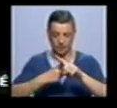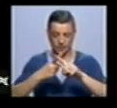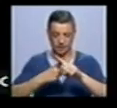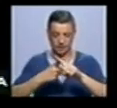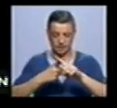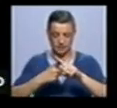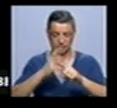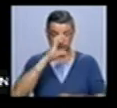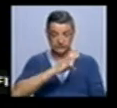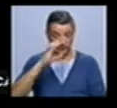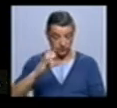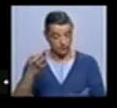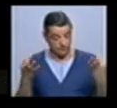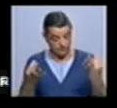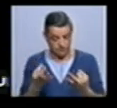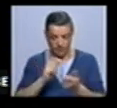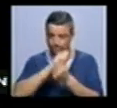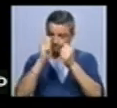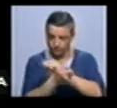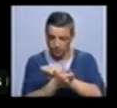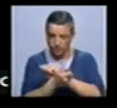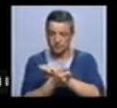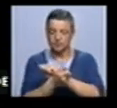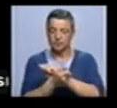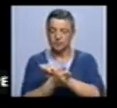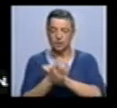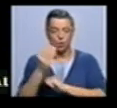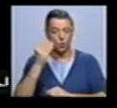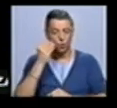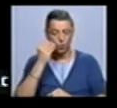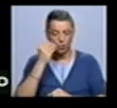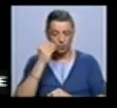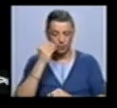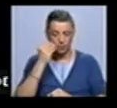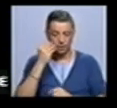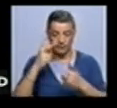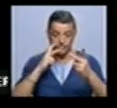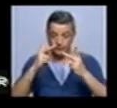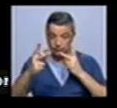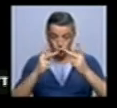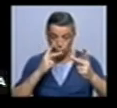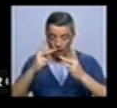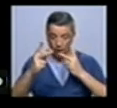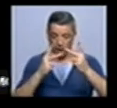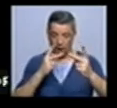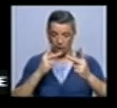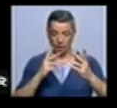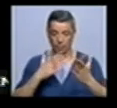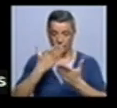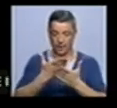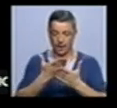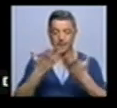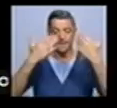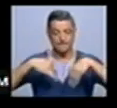também é ciência. Transformar dados, nós sabemos como é que podemos transformar dados em algo visual. Os gráficos, por exemplo, os cientistas nos dão. Mas também é